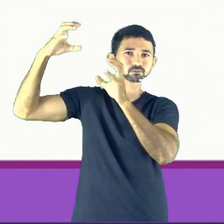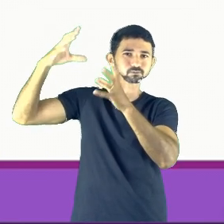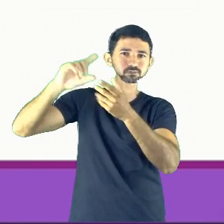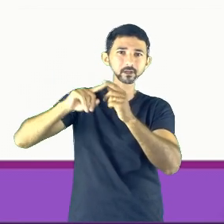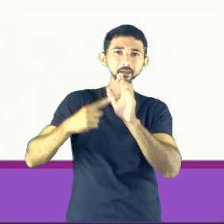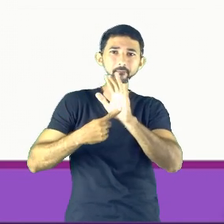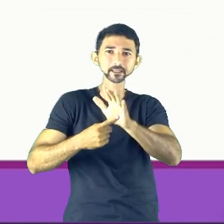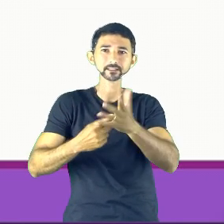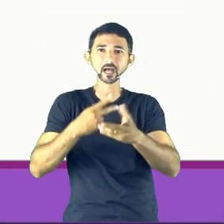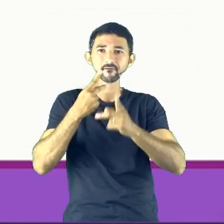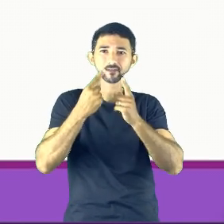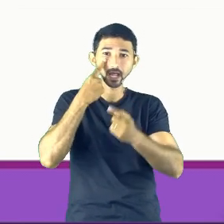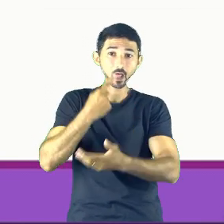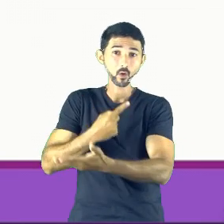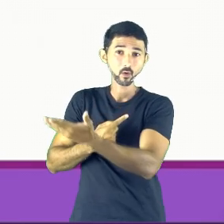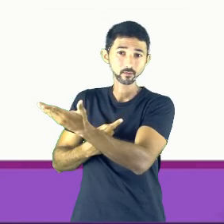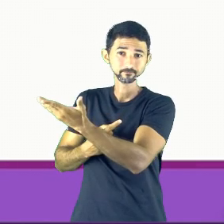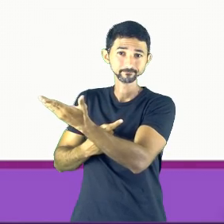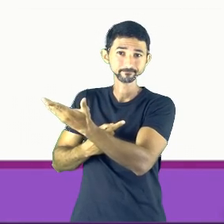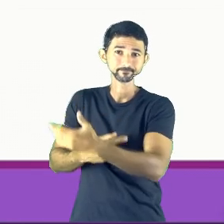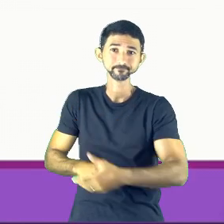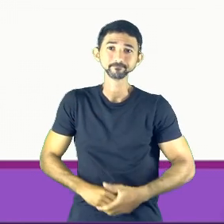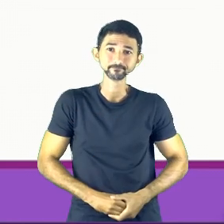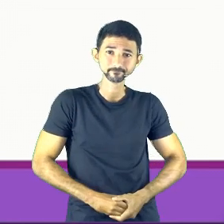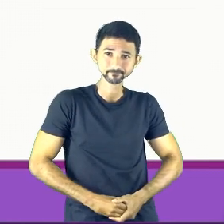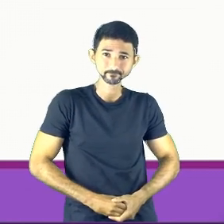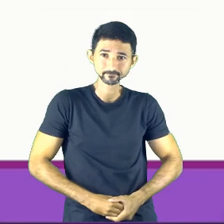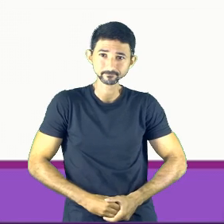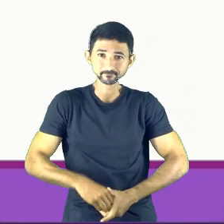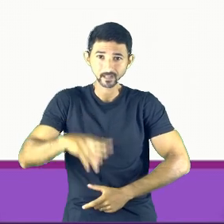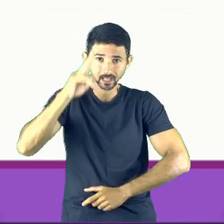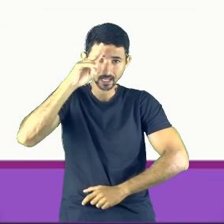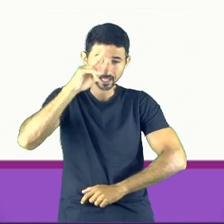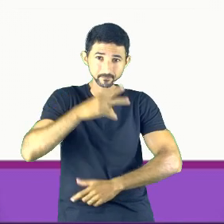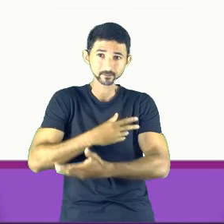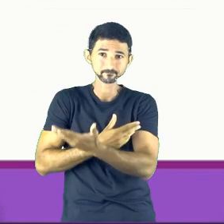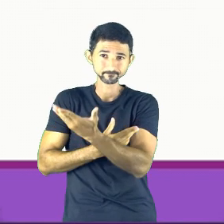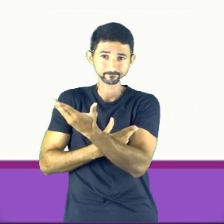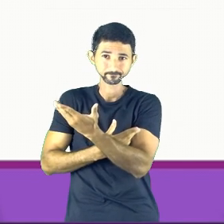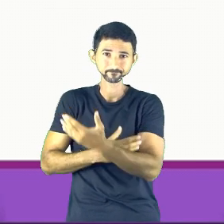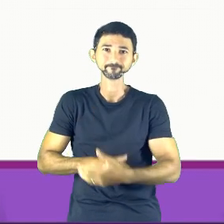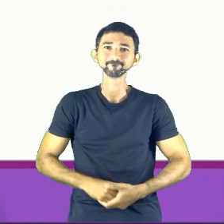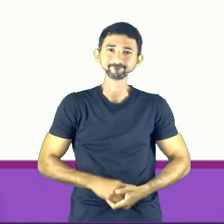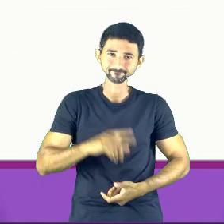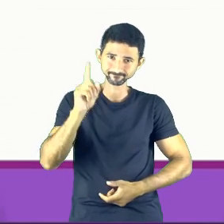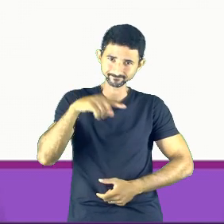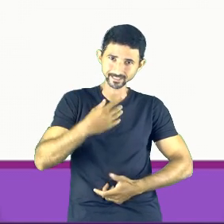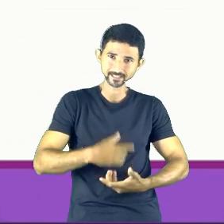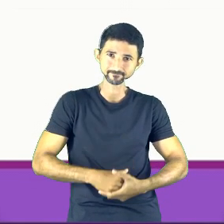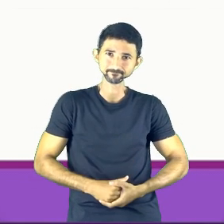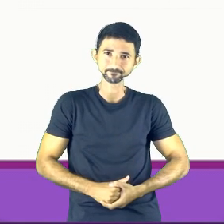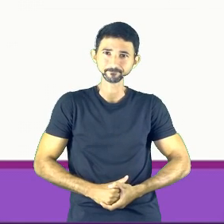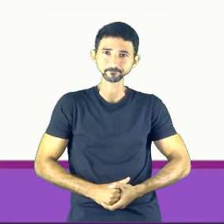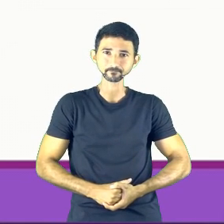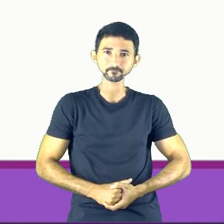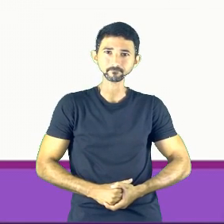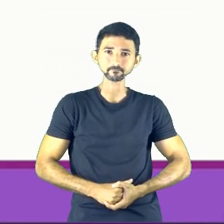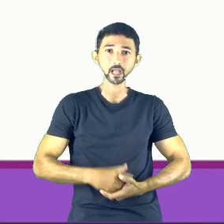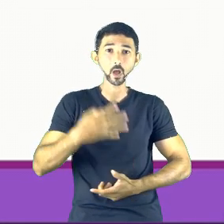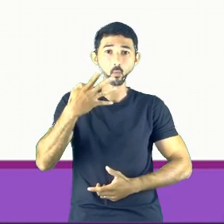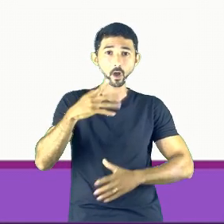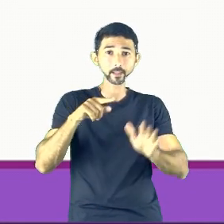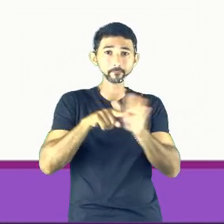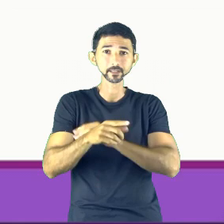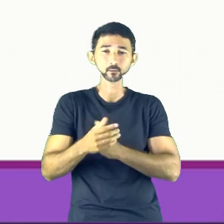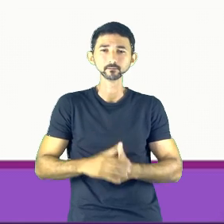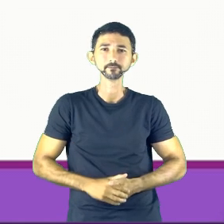quadrinhos são outras formas de apresentar as falas de personagens. Esses aqui, ó, estão lembrados desses aí? Muito bem, é isso mesmo. Vamos